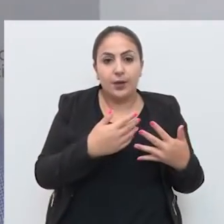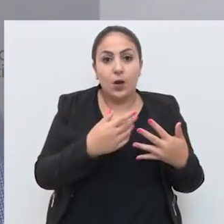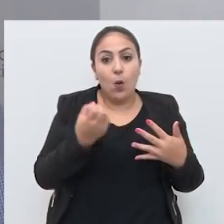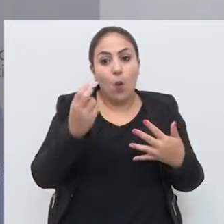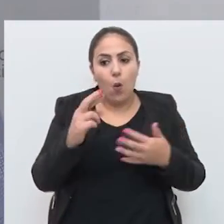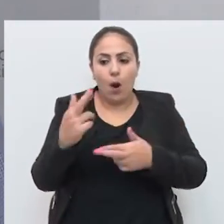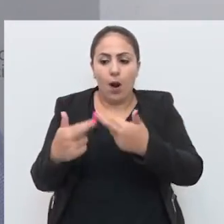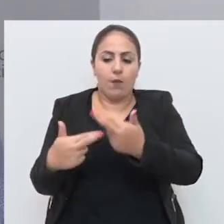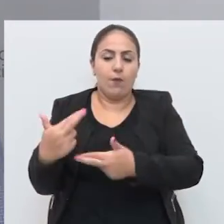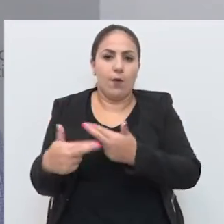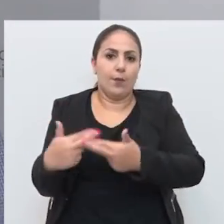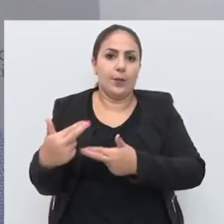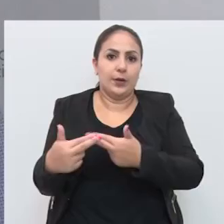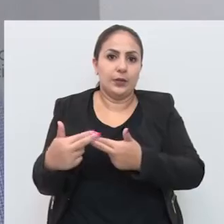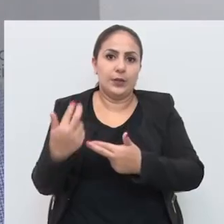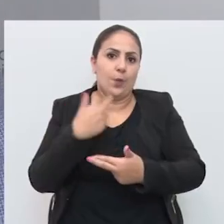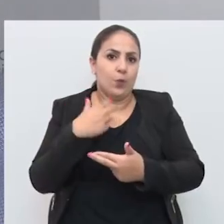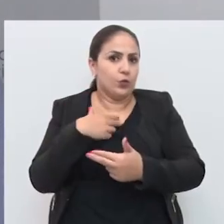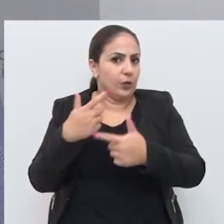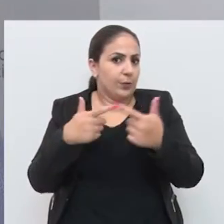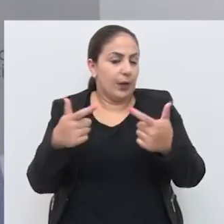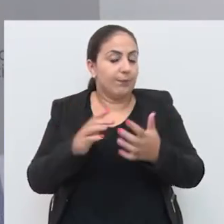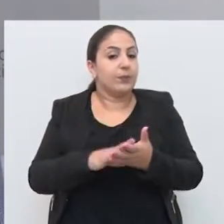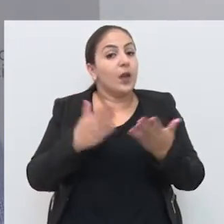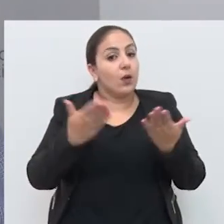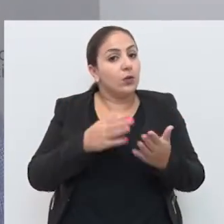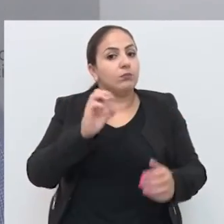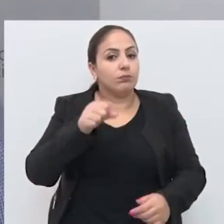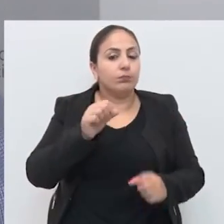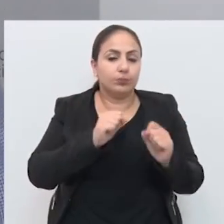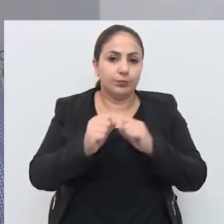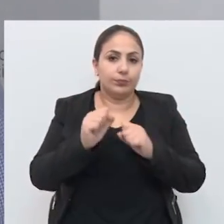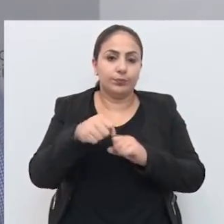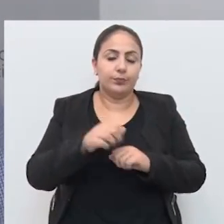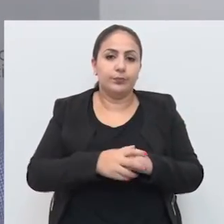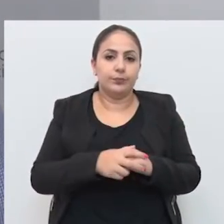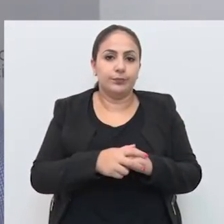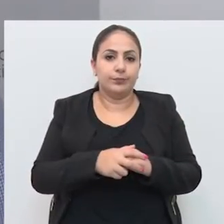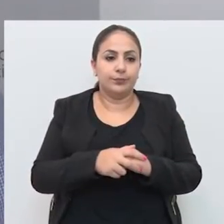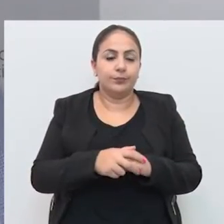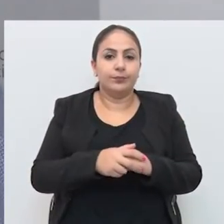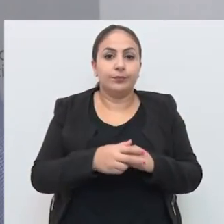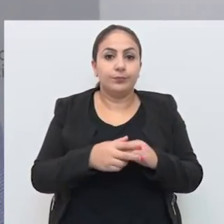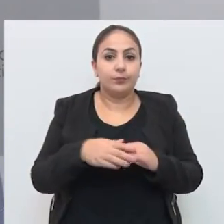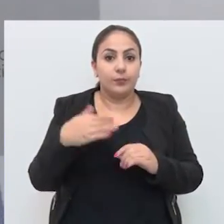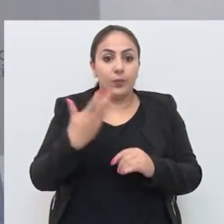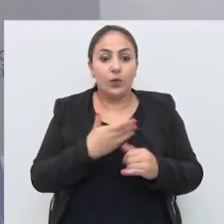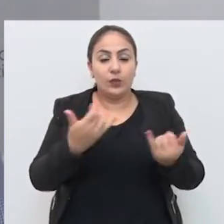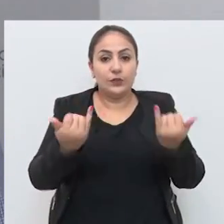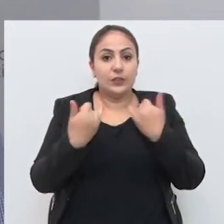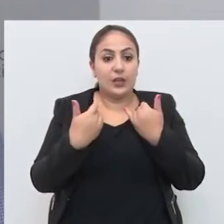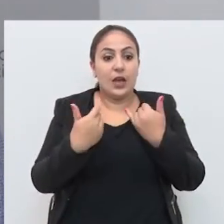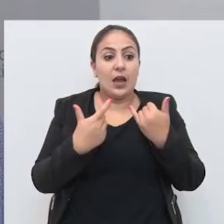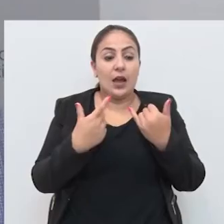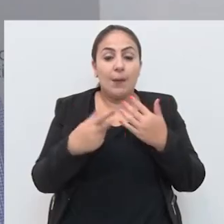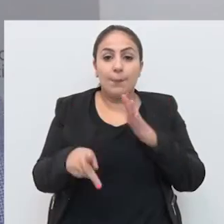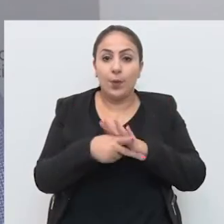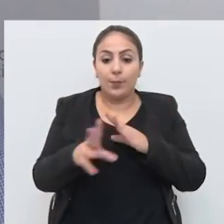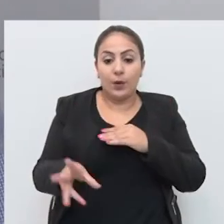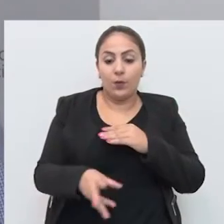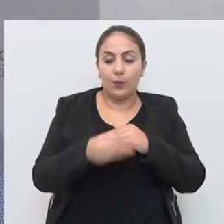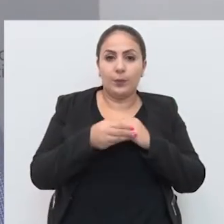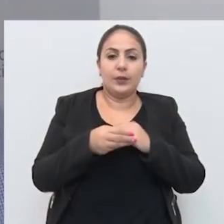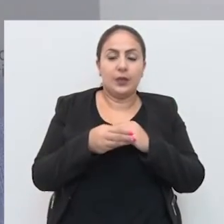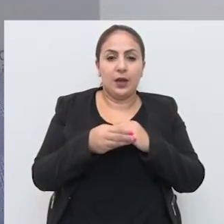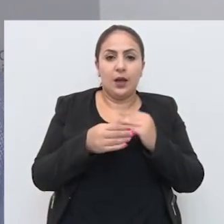para alguma reforma, porque ampliação não era previsto, agora já pode ampliação também, né? E foi nos passado isso, que seria para